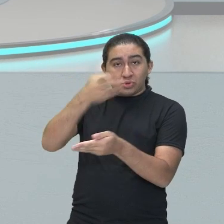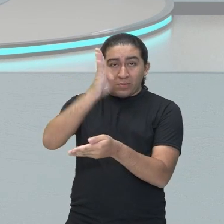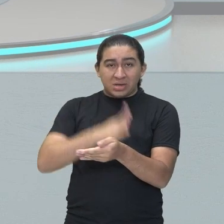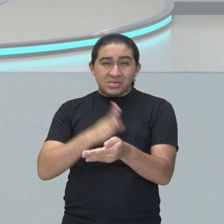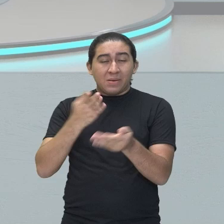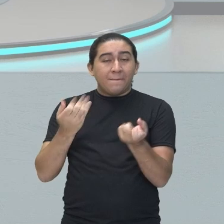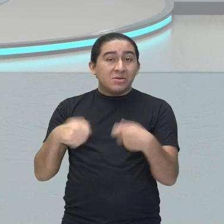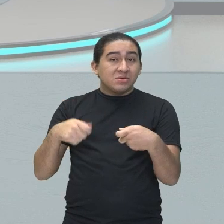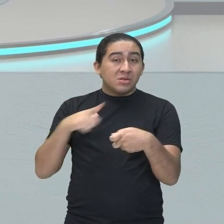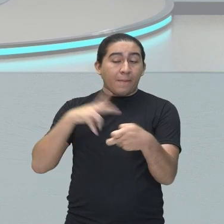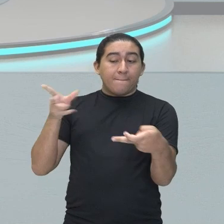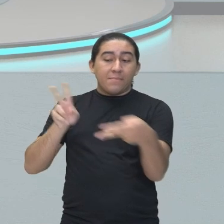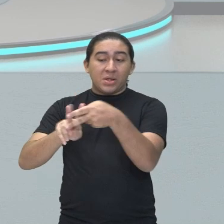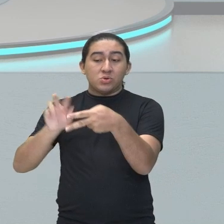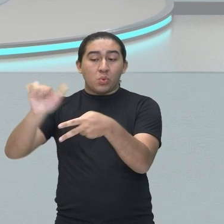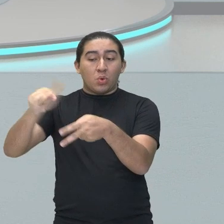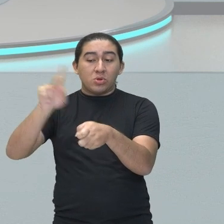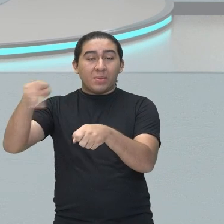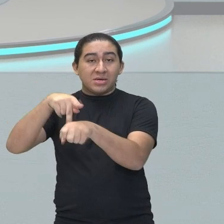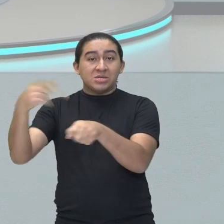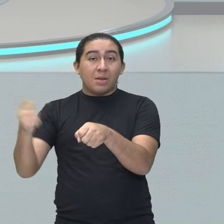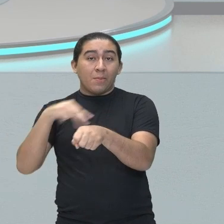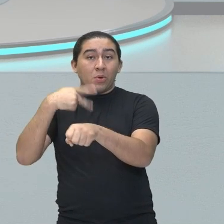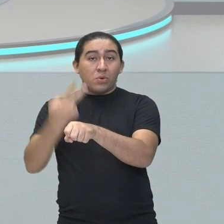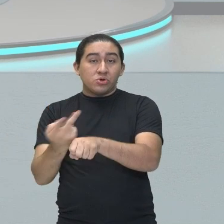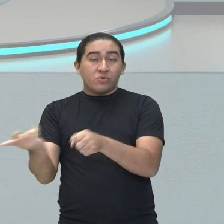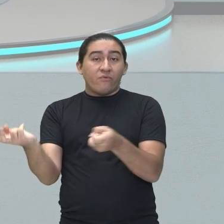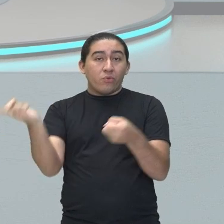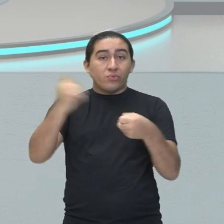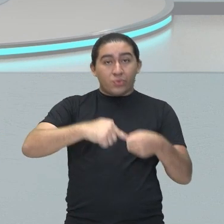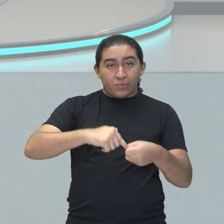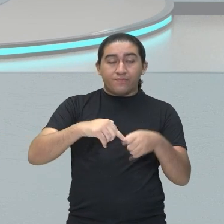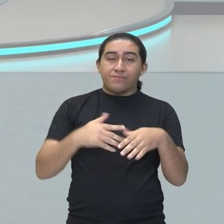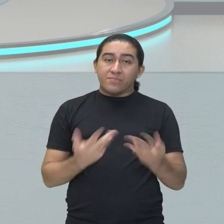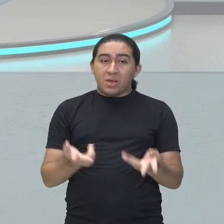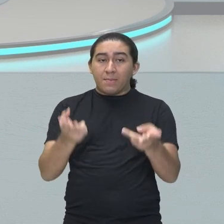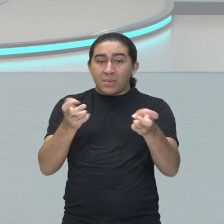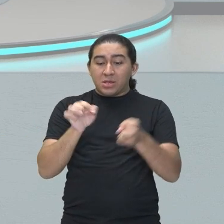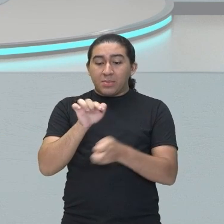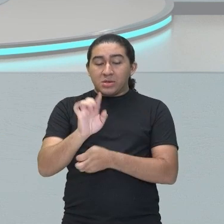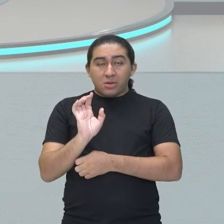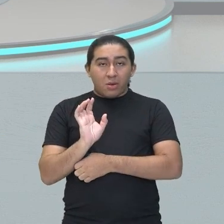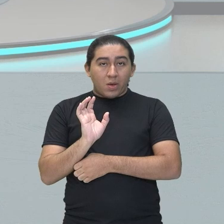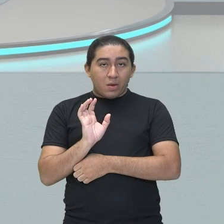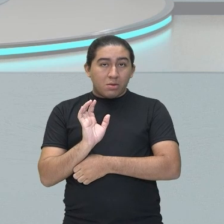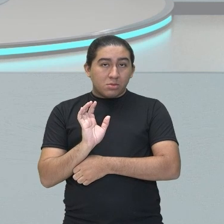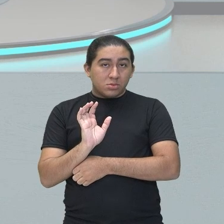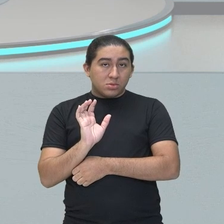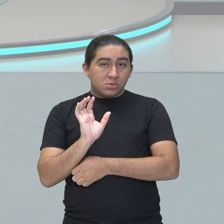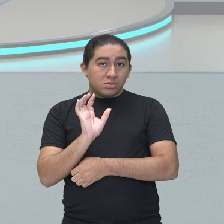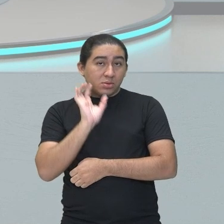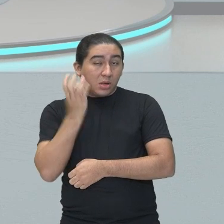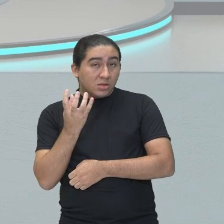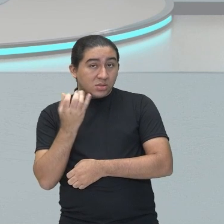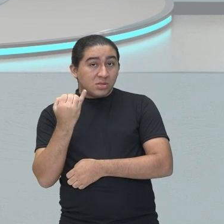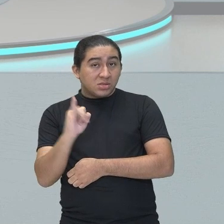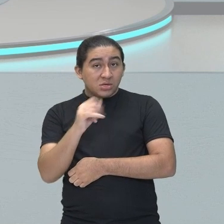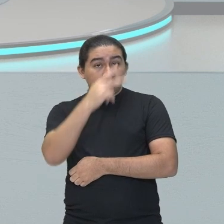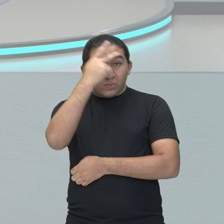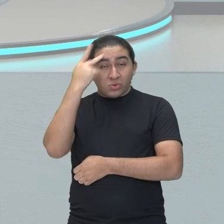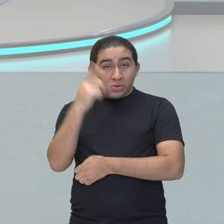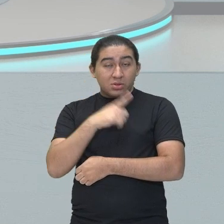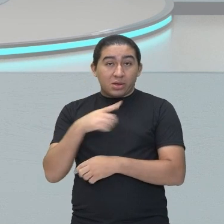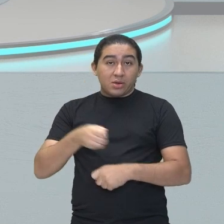fora do Brasil e depois é que ele retornou. Então, nós percebemos que isso acontece quando as pessoas são sinceras, falam o